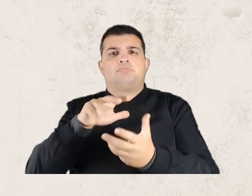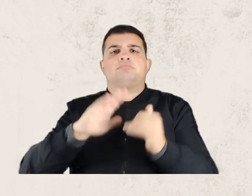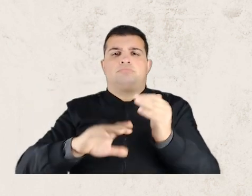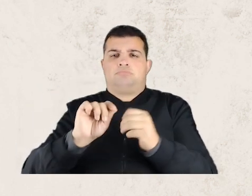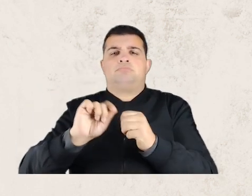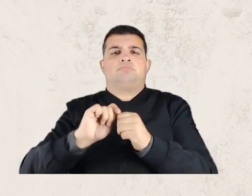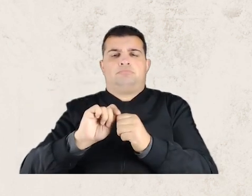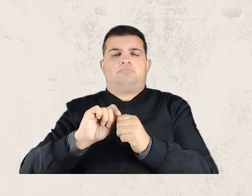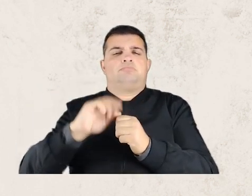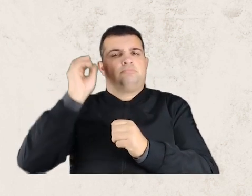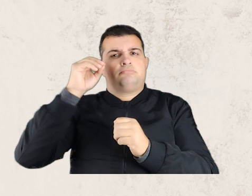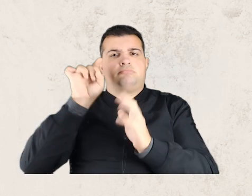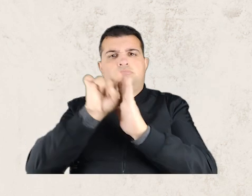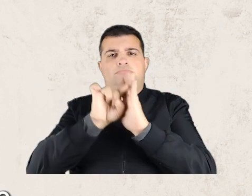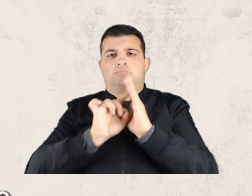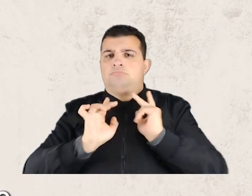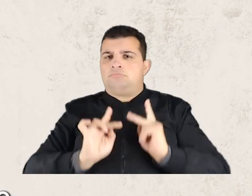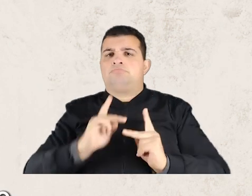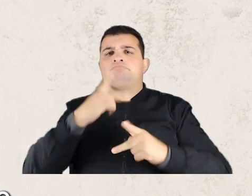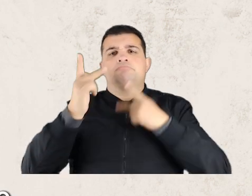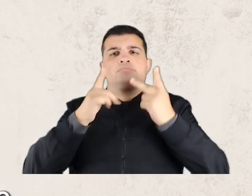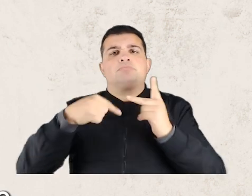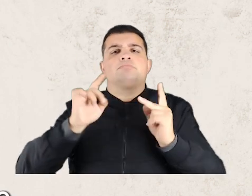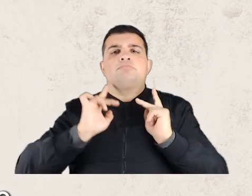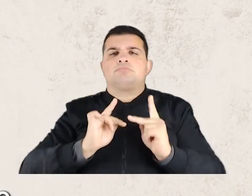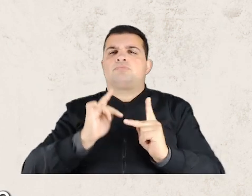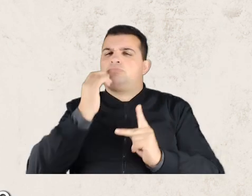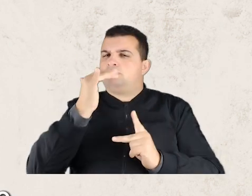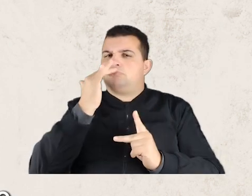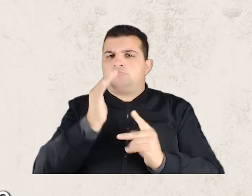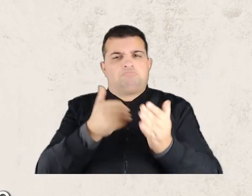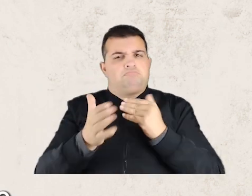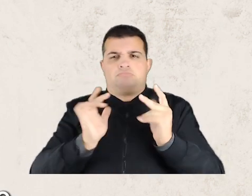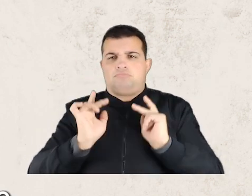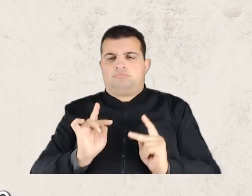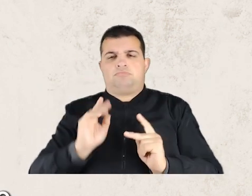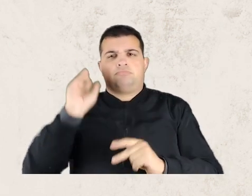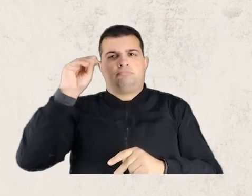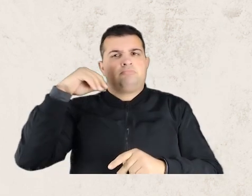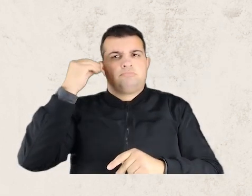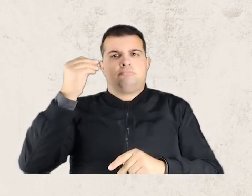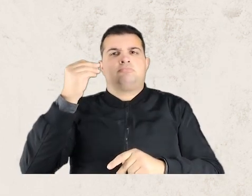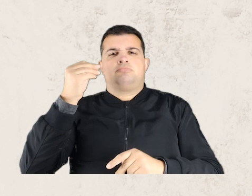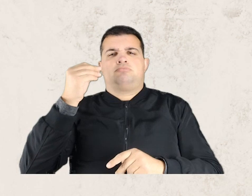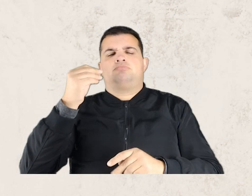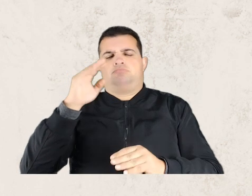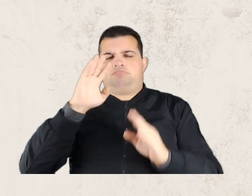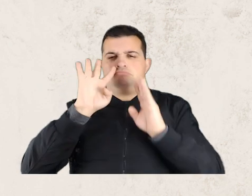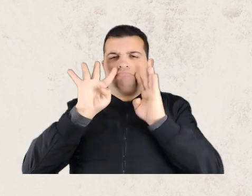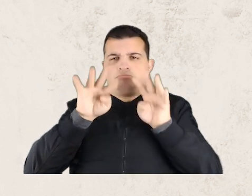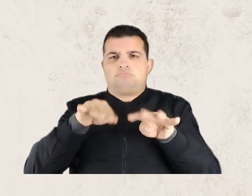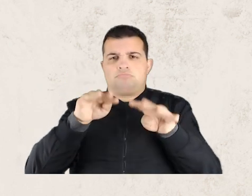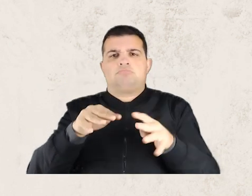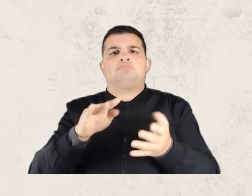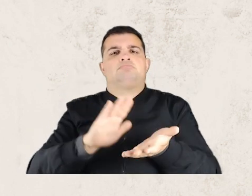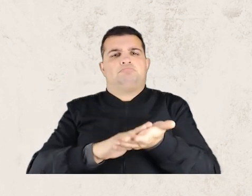procurar construir, a partir do diálogo com a psicologia produzida em qualquer lugar do mundo, nós vamos procurar produzir